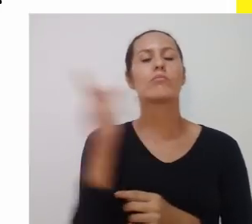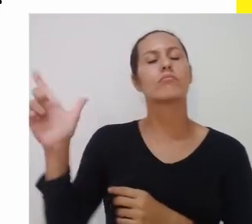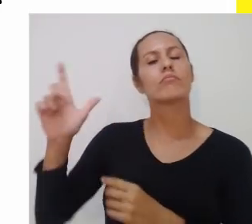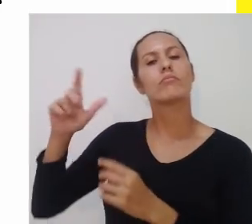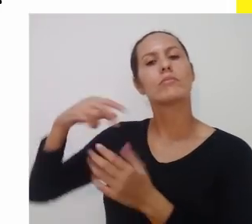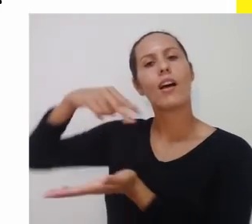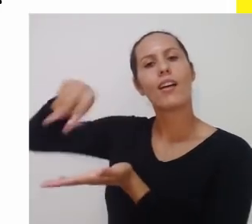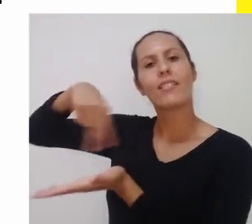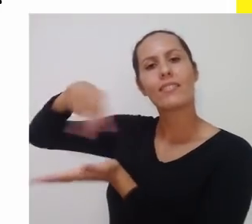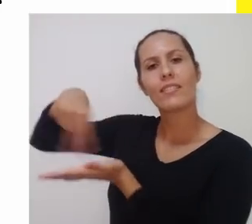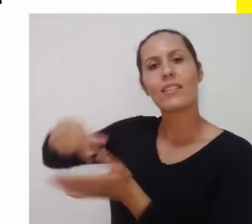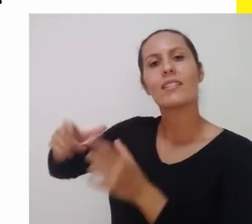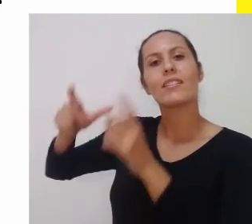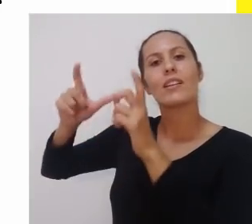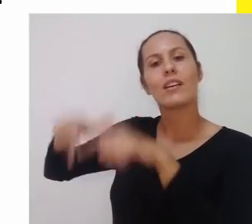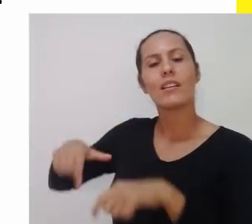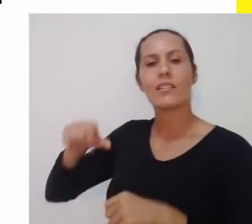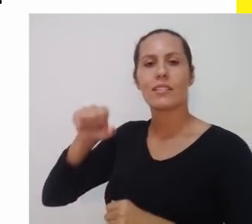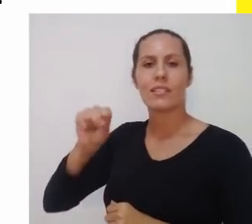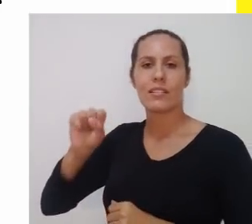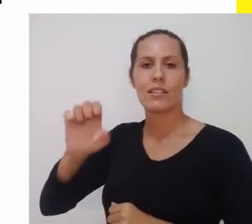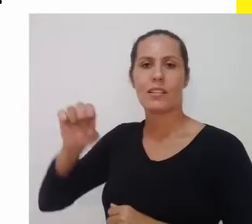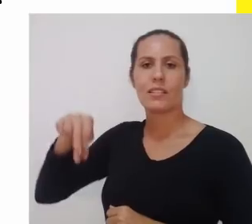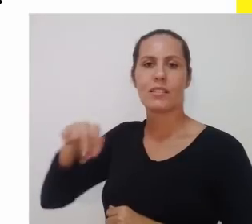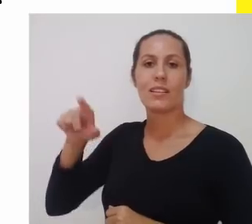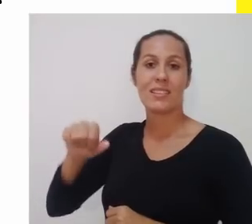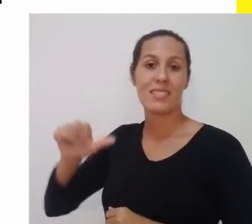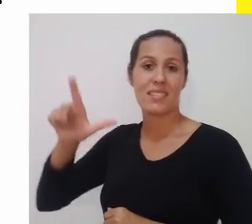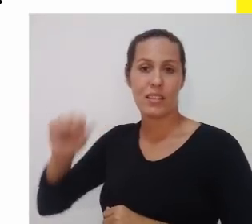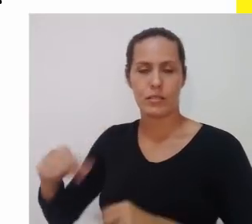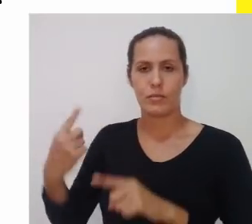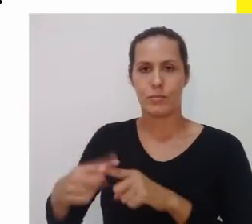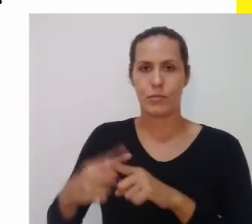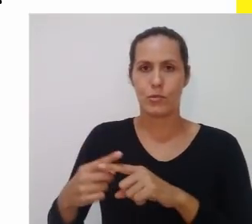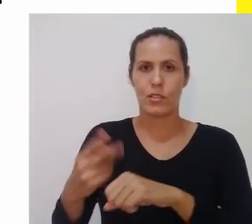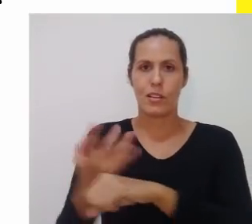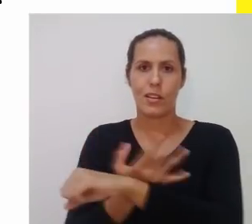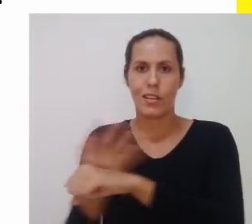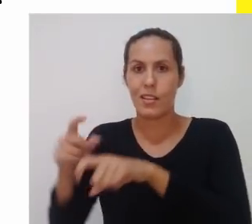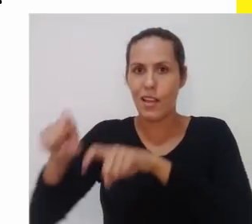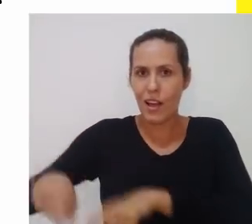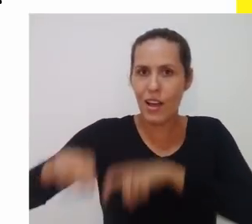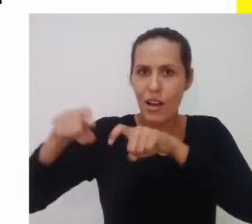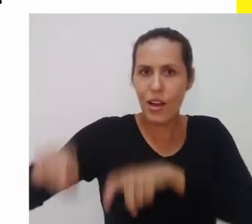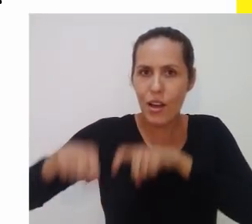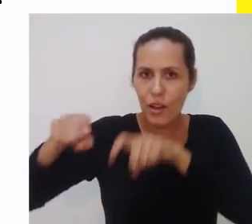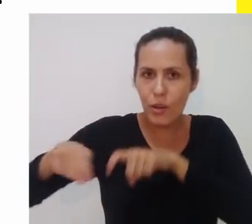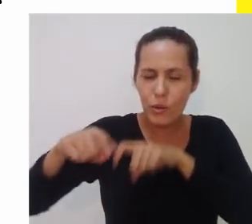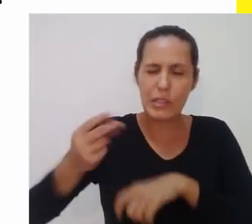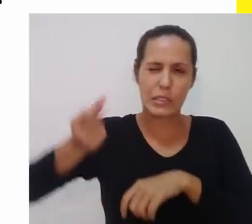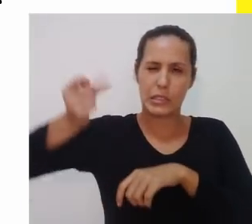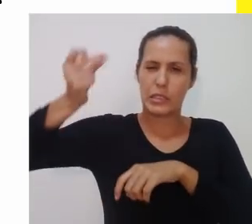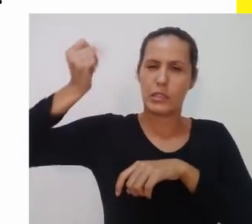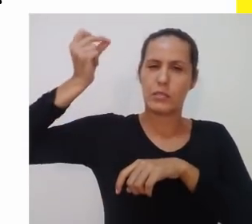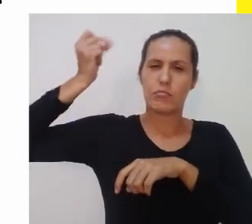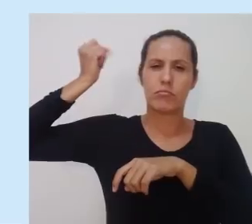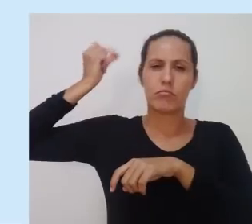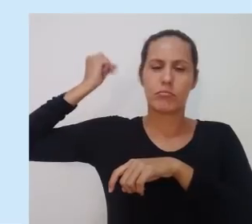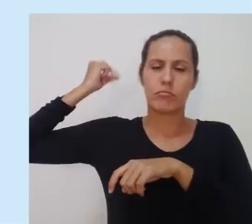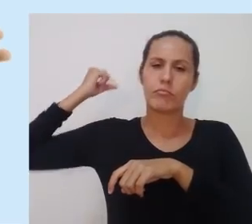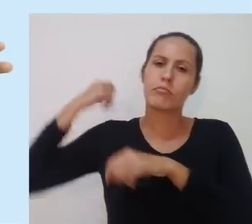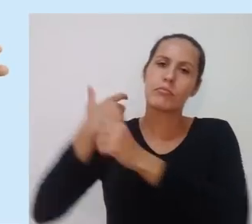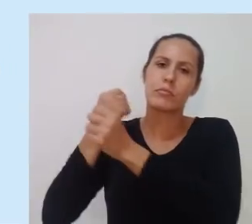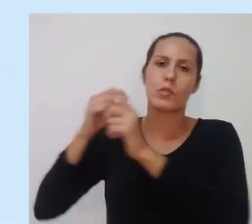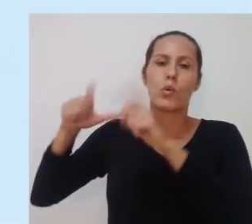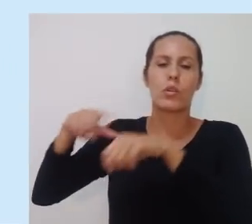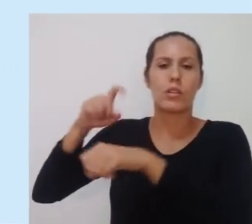Como diz seu nome, surgiu das danças nas senzalas. Muitas vezes a colheita era boa, e aí eu já estou falando agora do